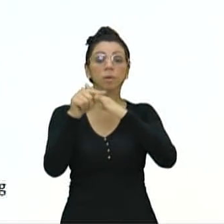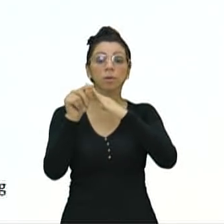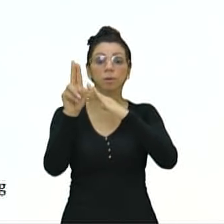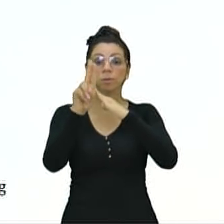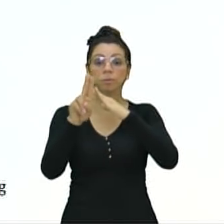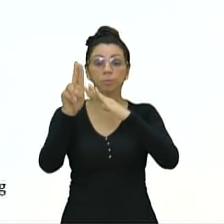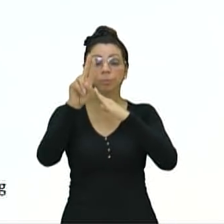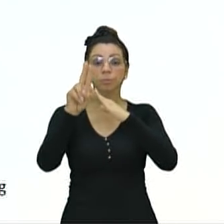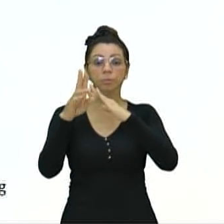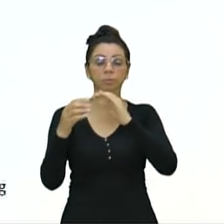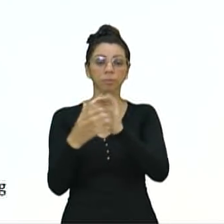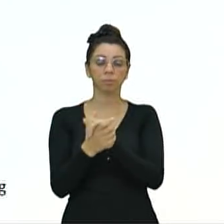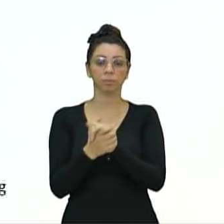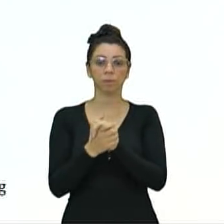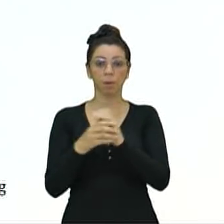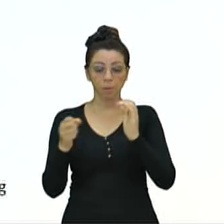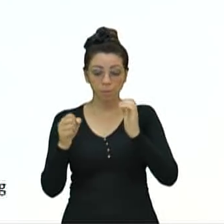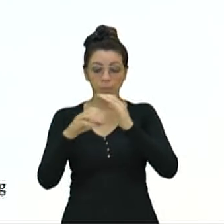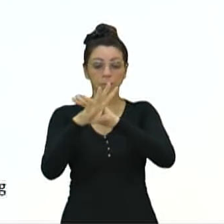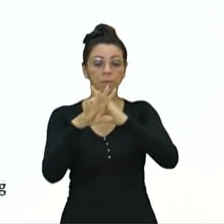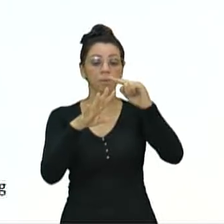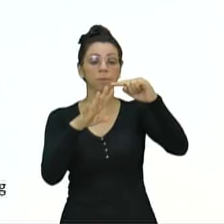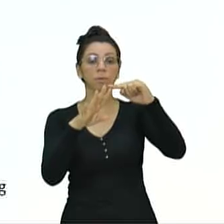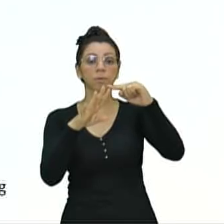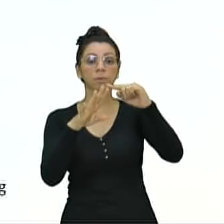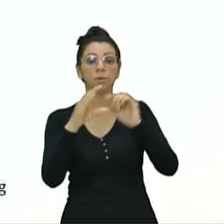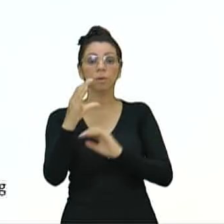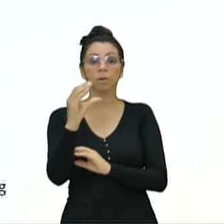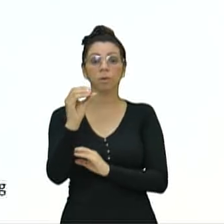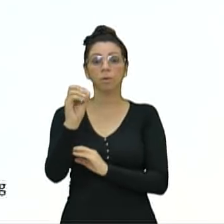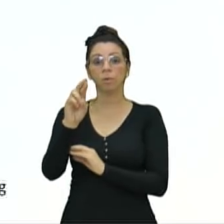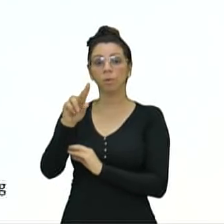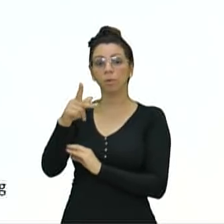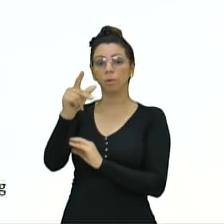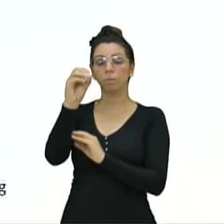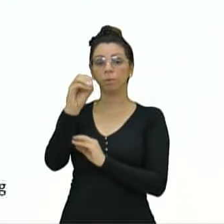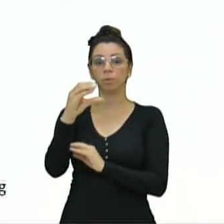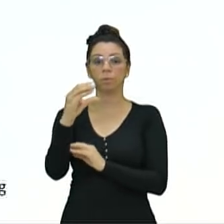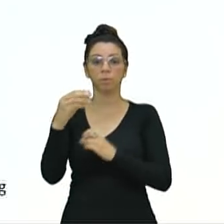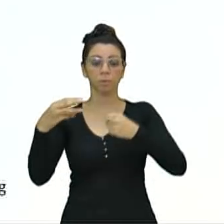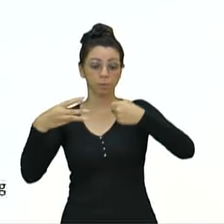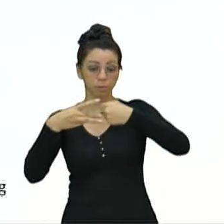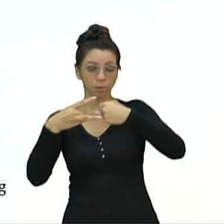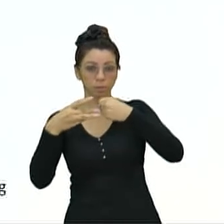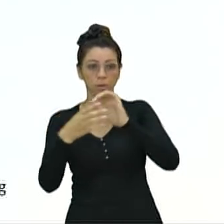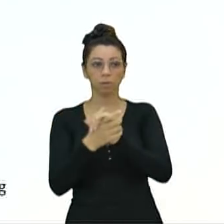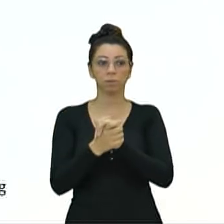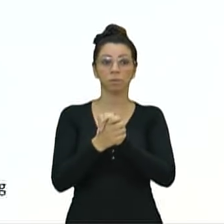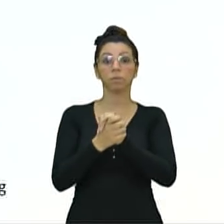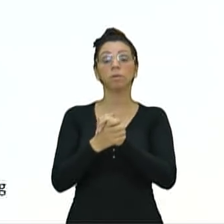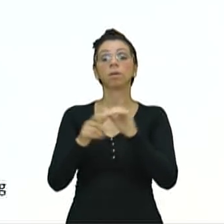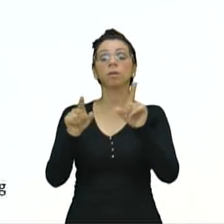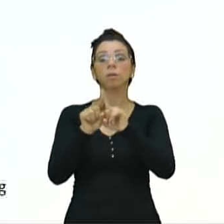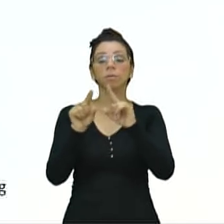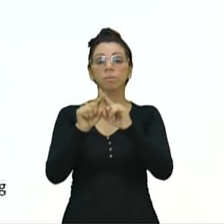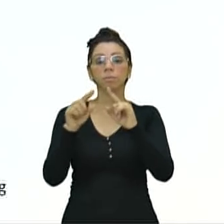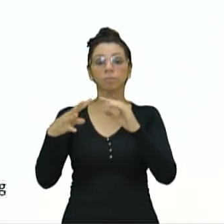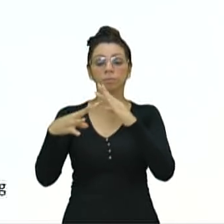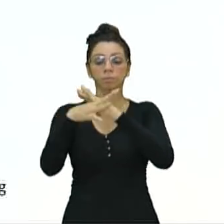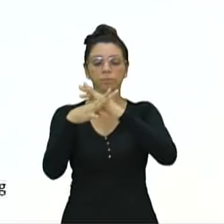algumas partes. A primeira delas se chama corpo celular. A outra parte são extensões finas